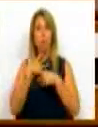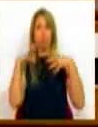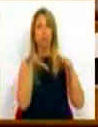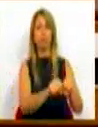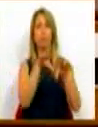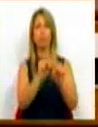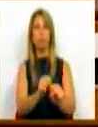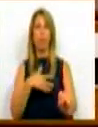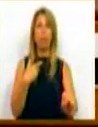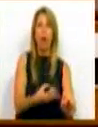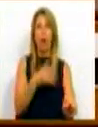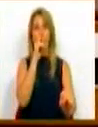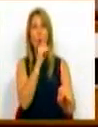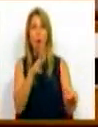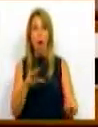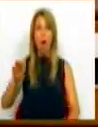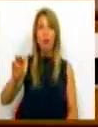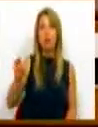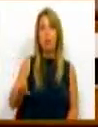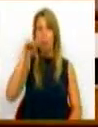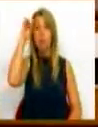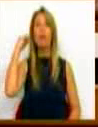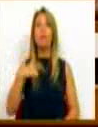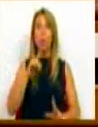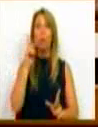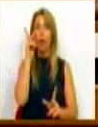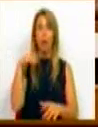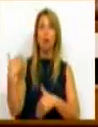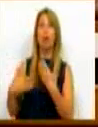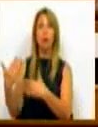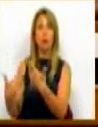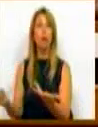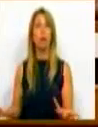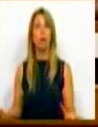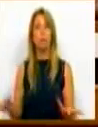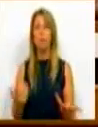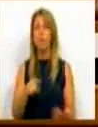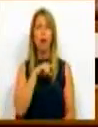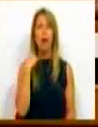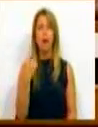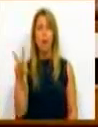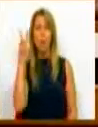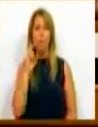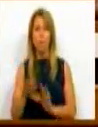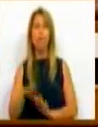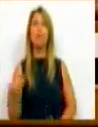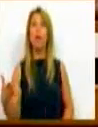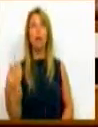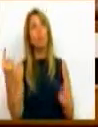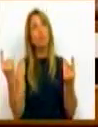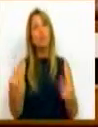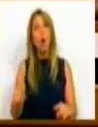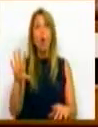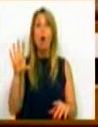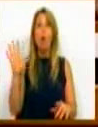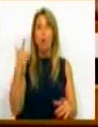e regiões em dificuldades de subsistência. Raramente se ouviu da direita, exceto no auge